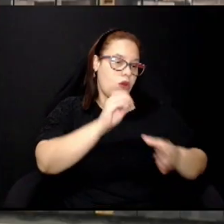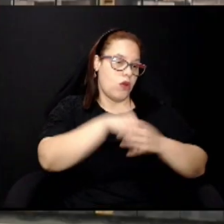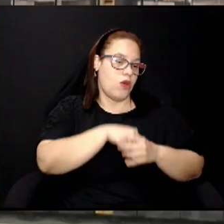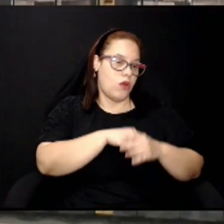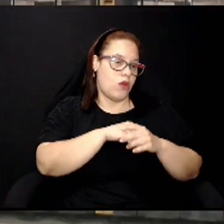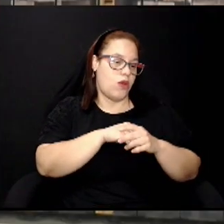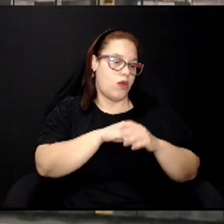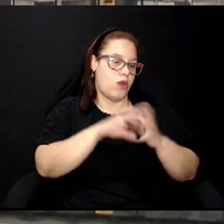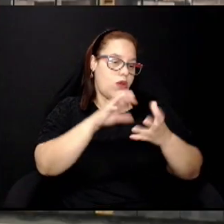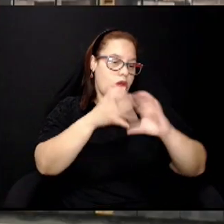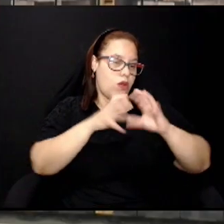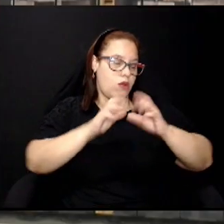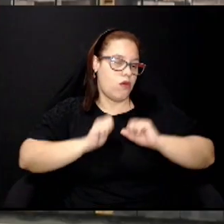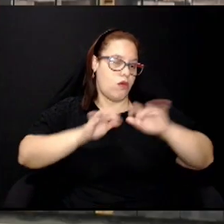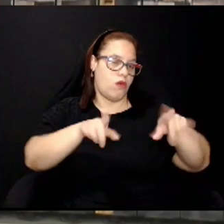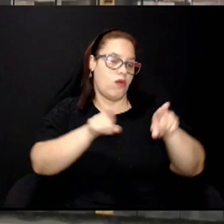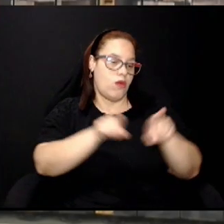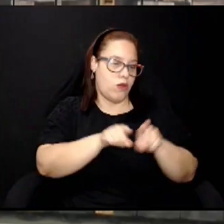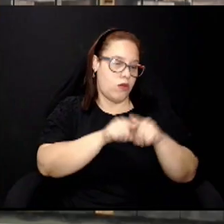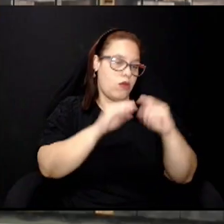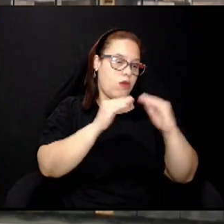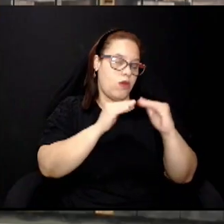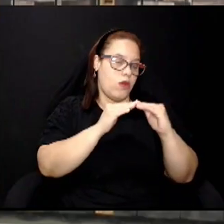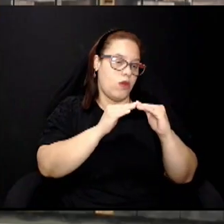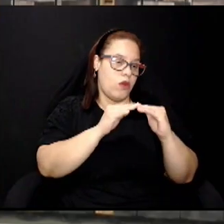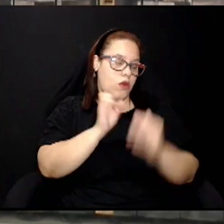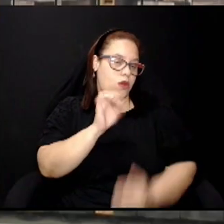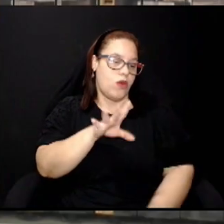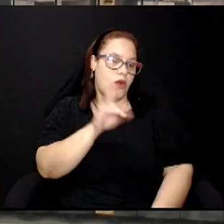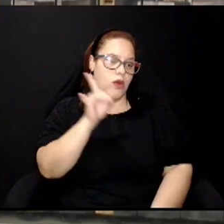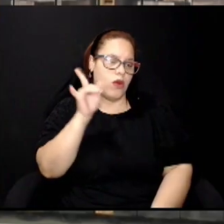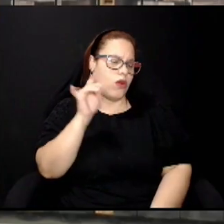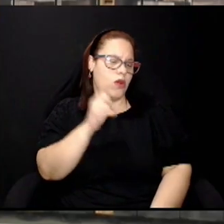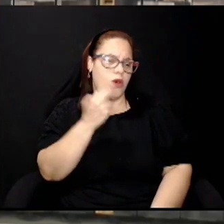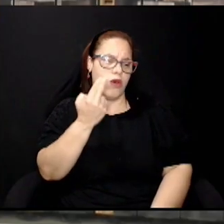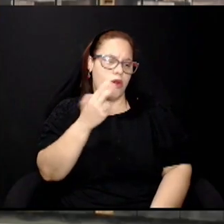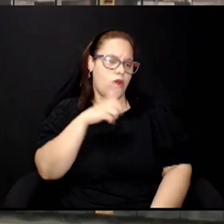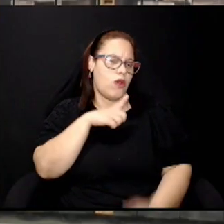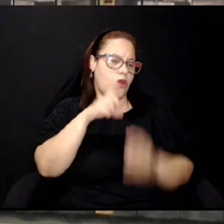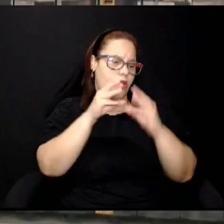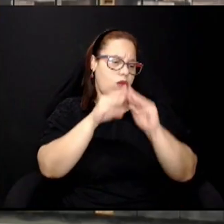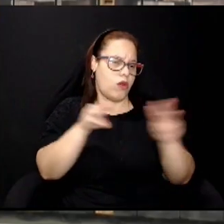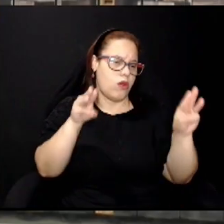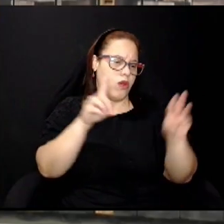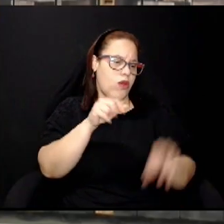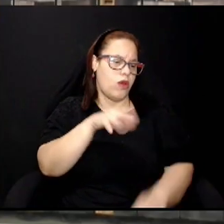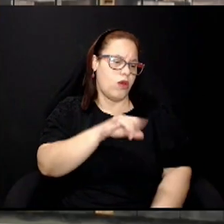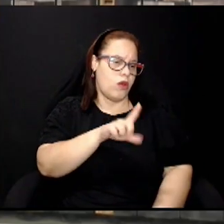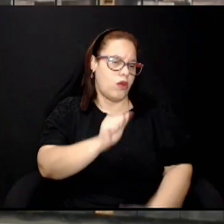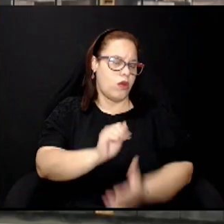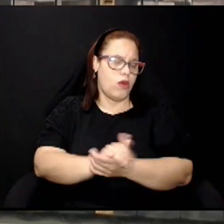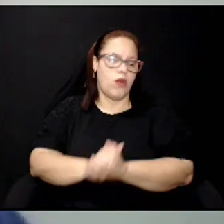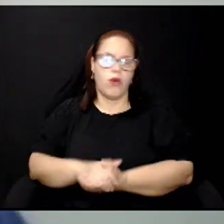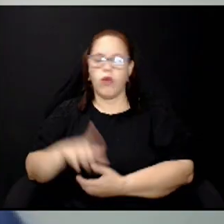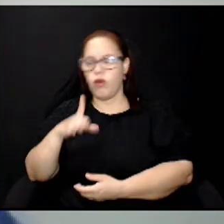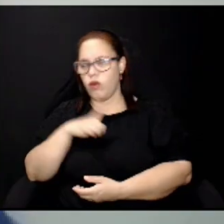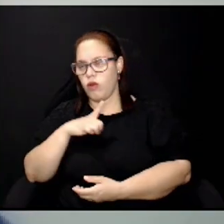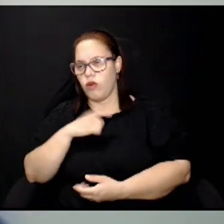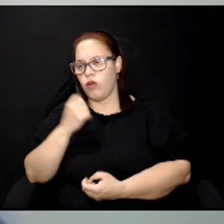conteúdo, com certeza. E é só pelo Instagram ou vocês têm site também, Daniela? A gente, por